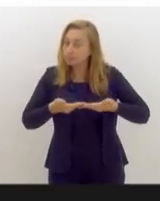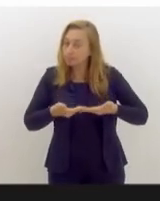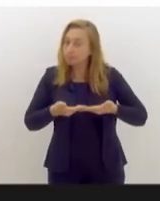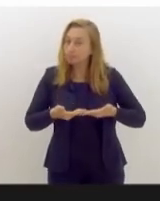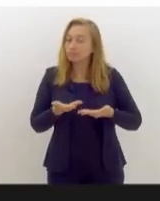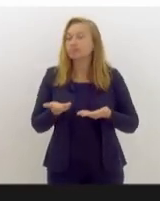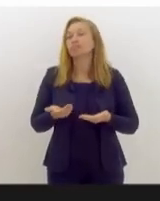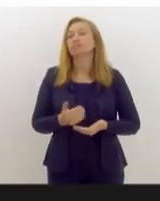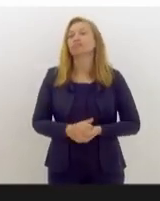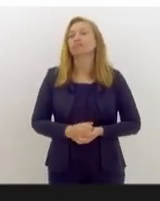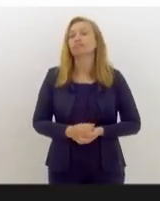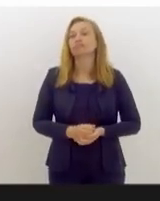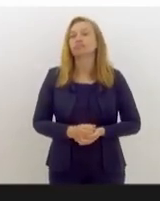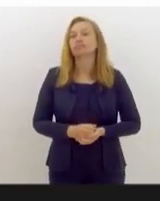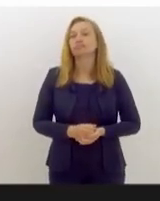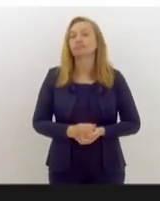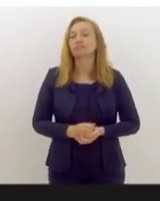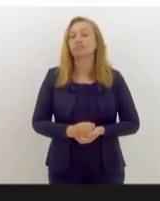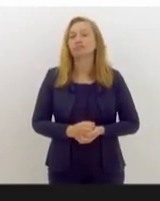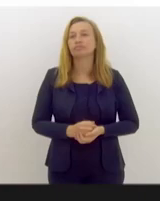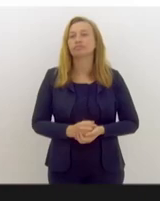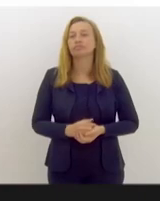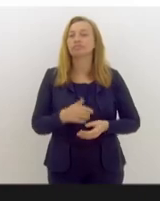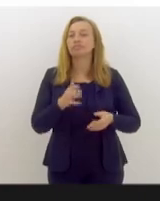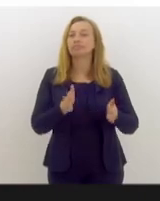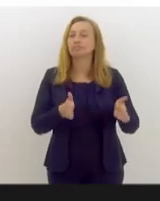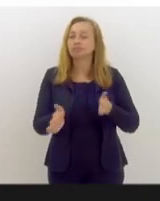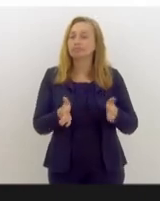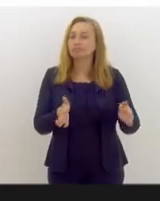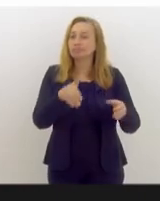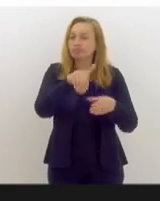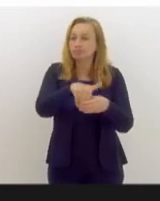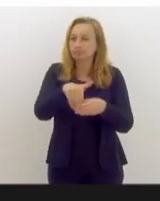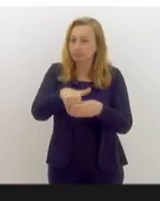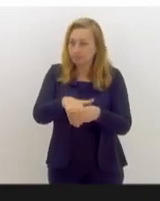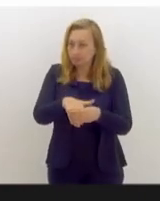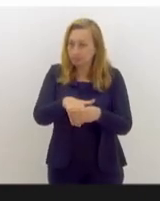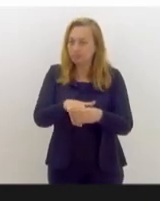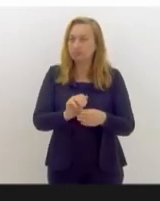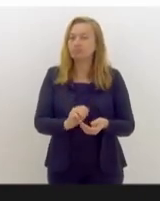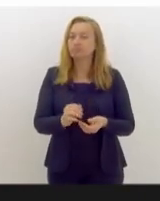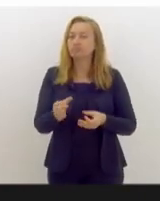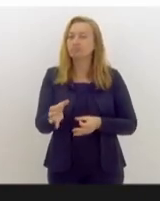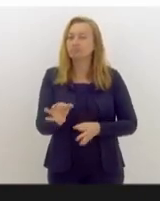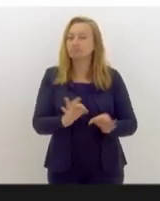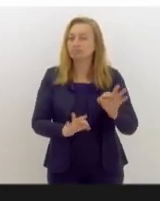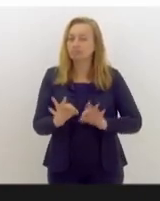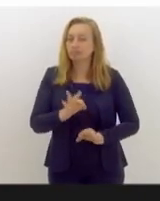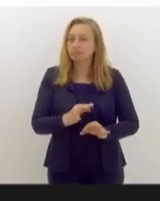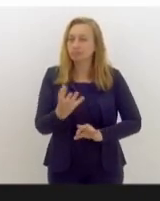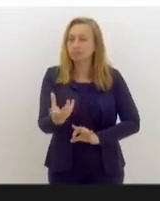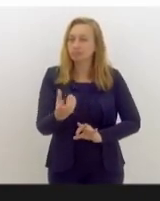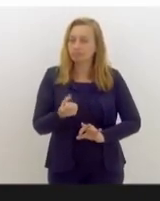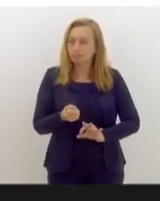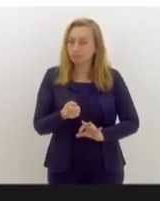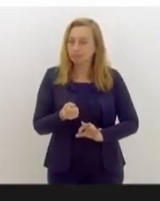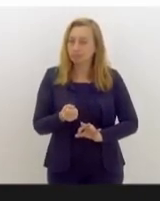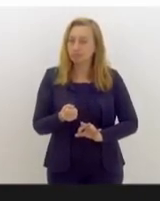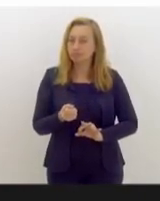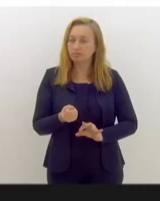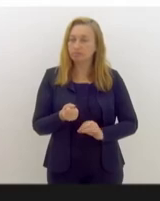época das eleições, recebeu o plano e realmente seria